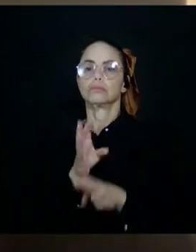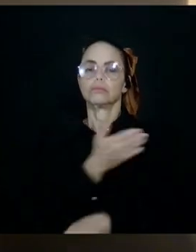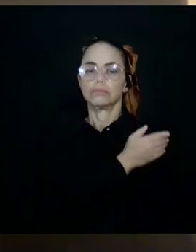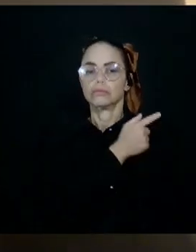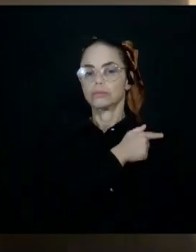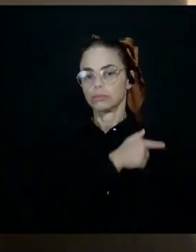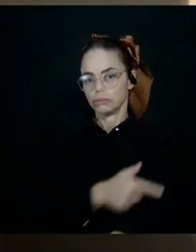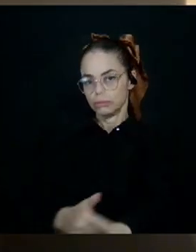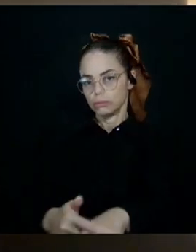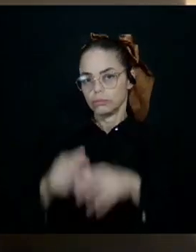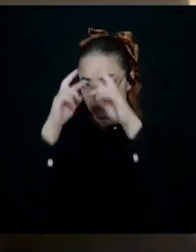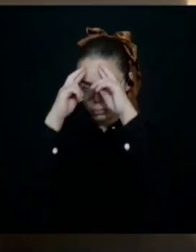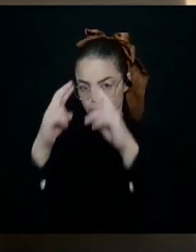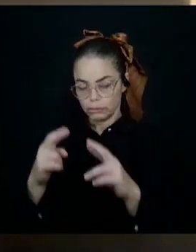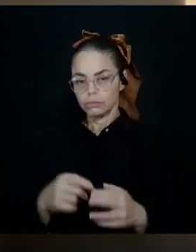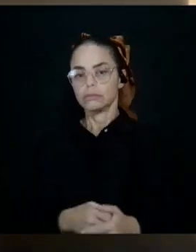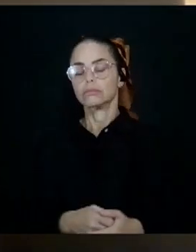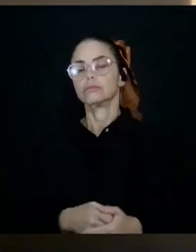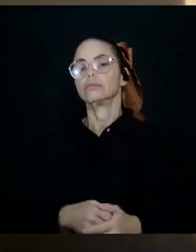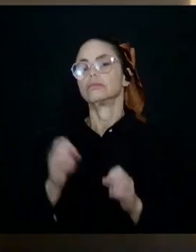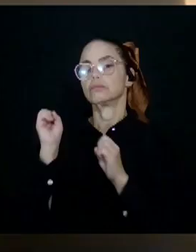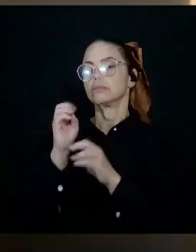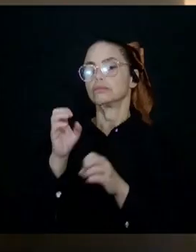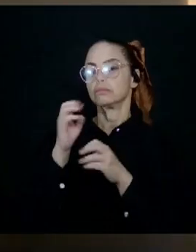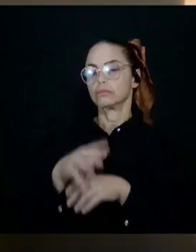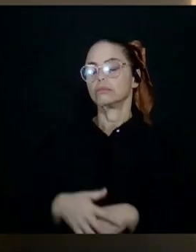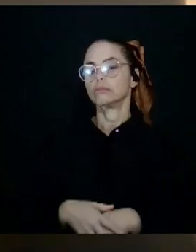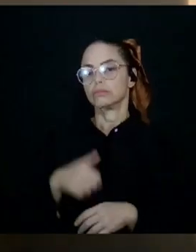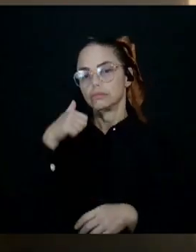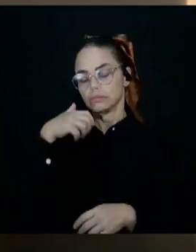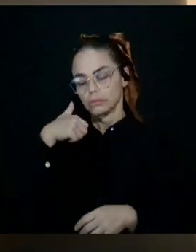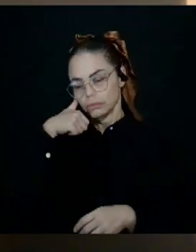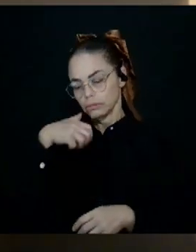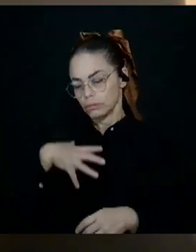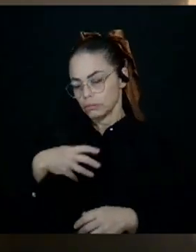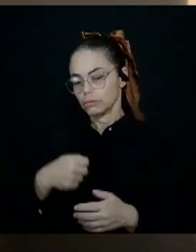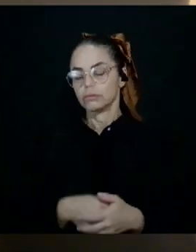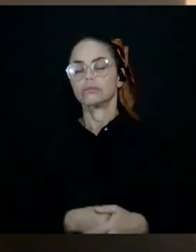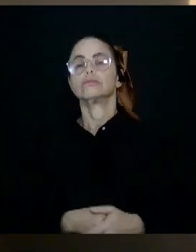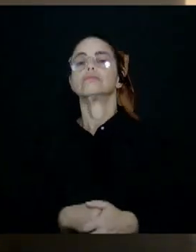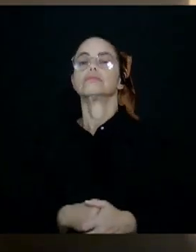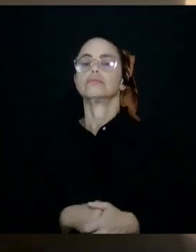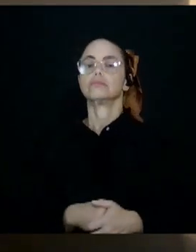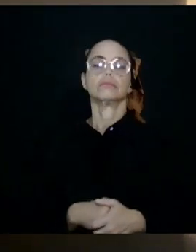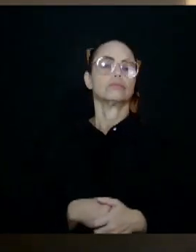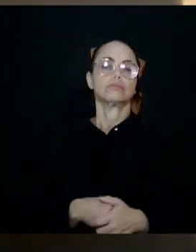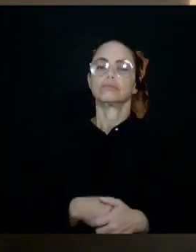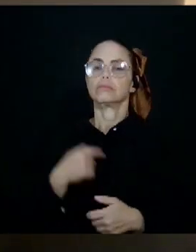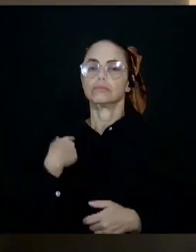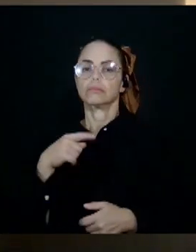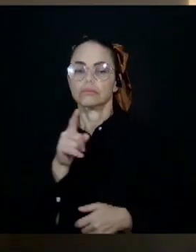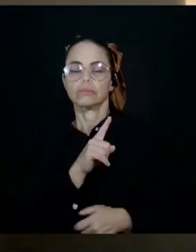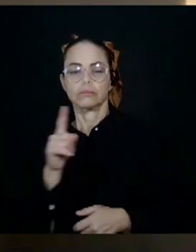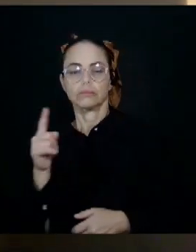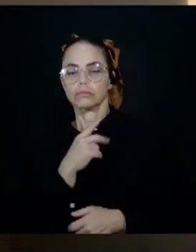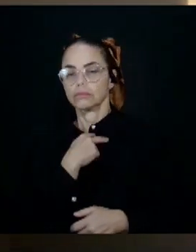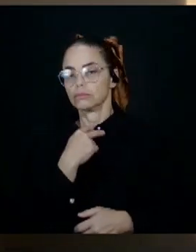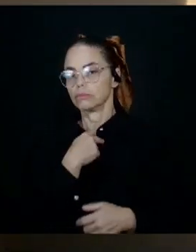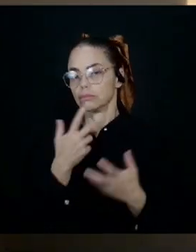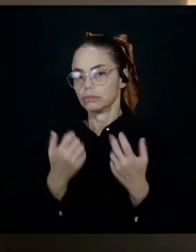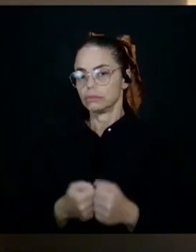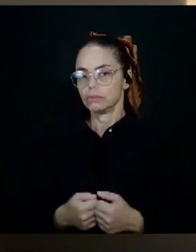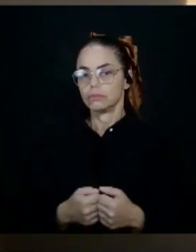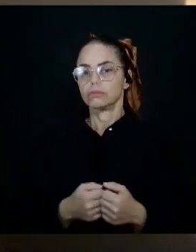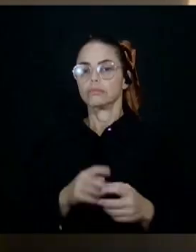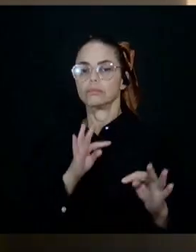mulheres, e que ensinem às suas filhas, mulheres, que não devam aceitar certo tipo de tratamento vindo de